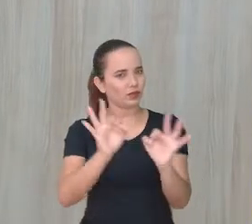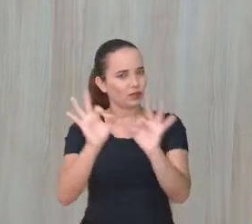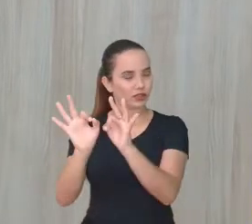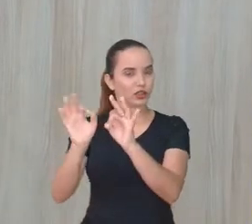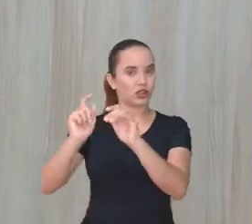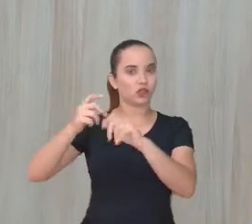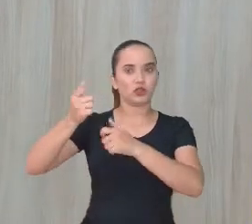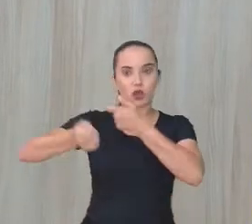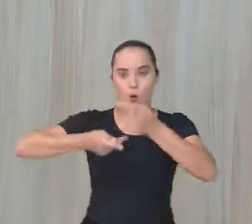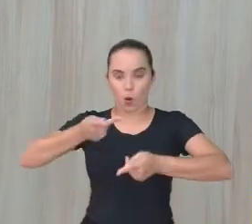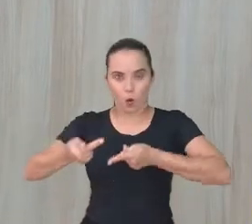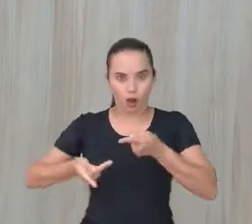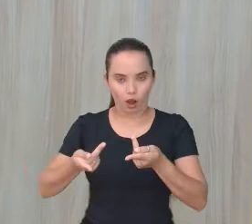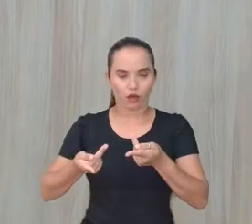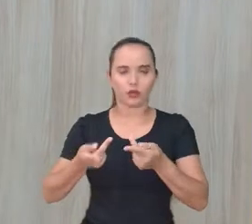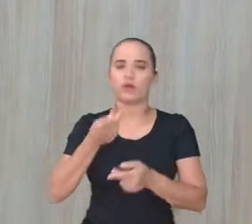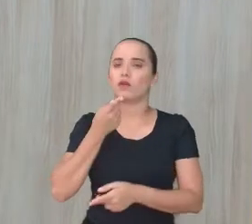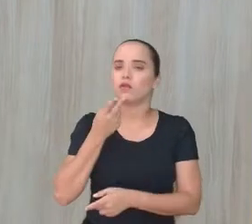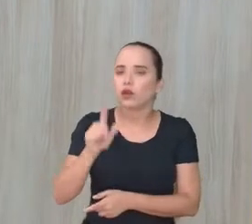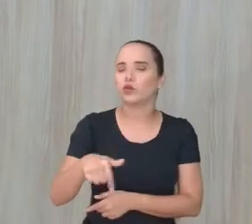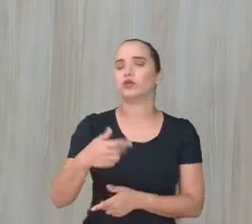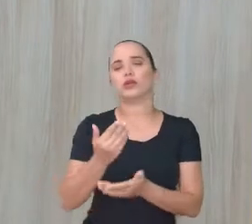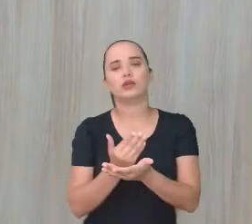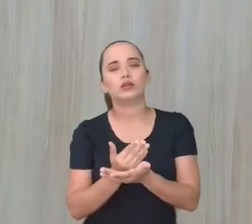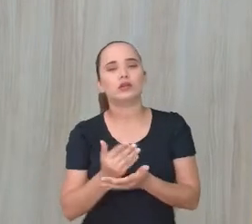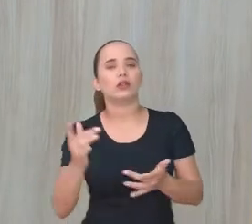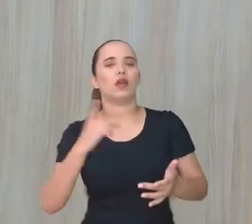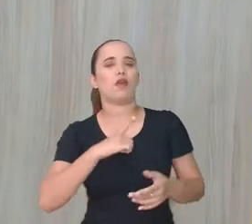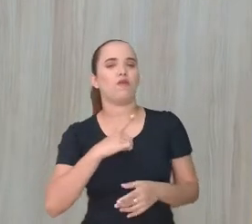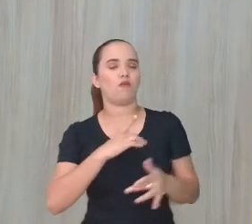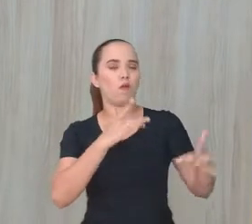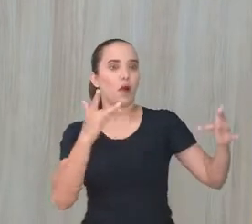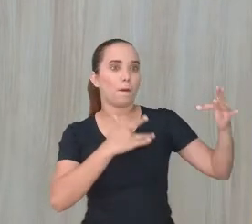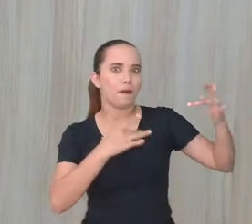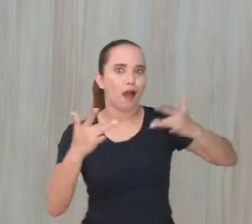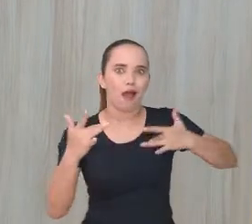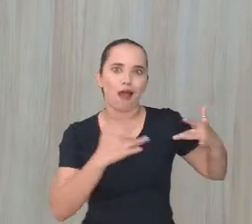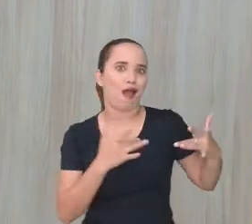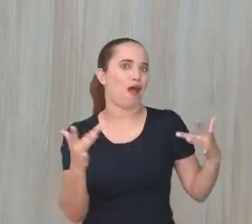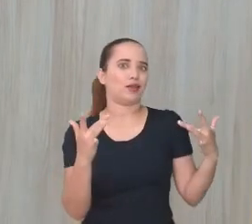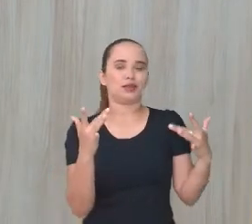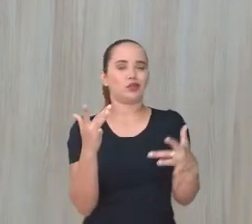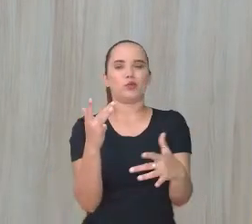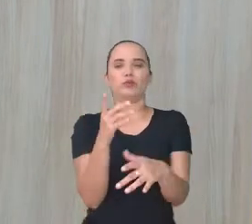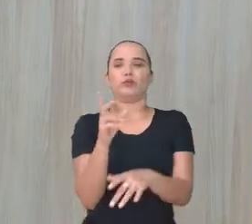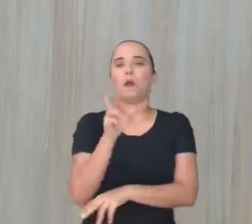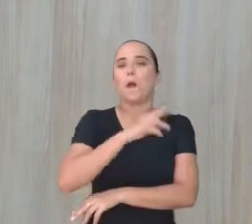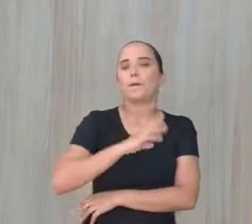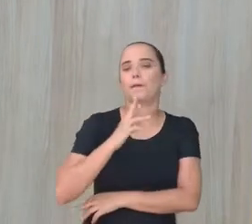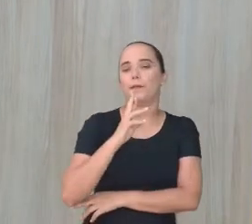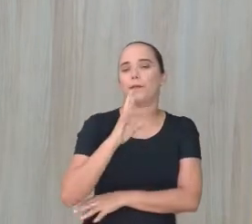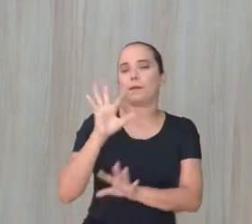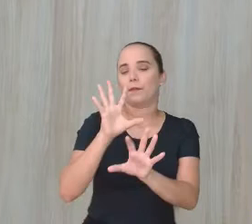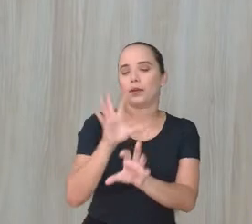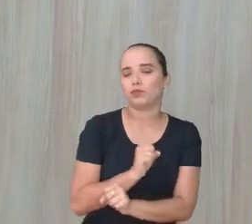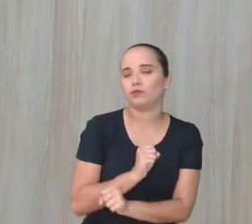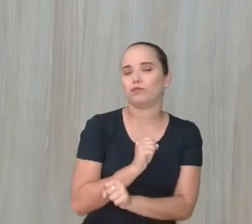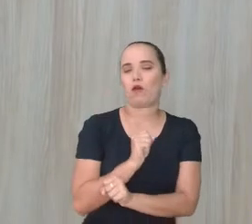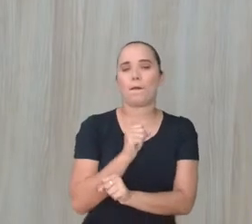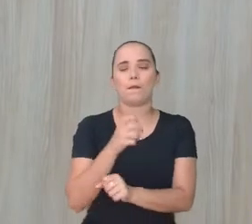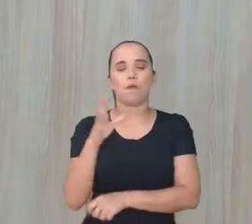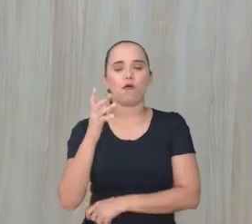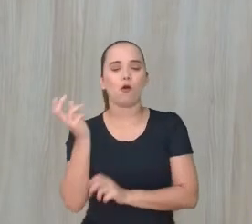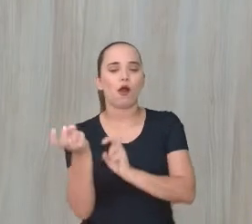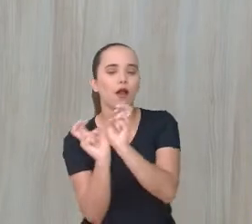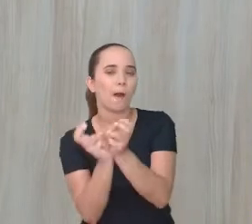ele ainda diz que trabalha, se apaixonou tanto por esse fazer da